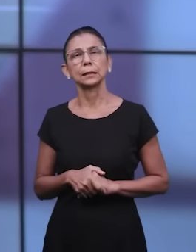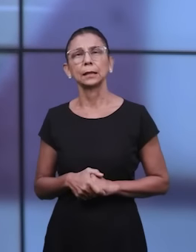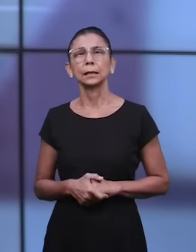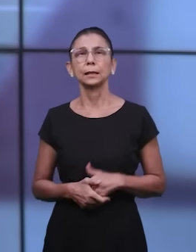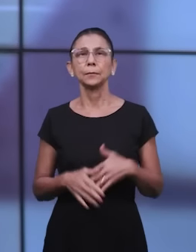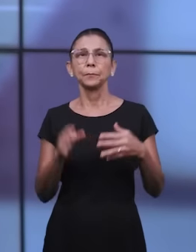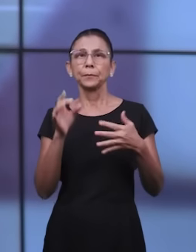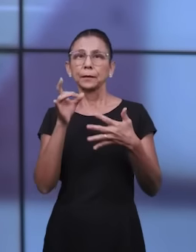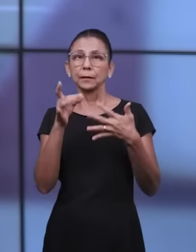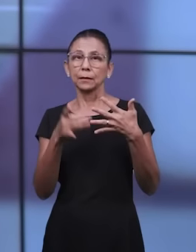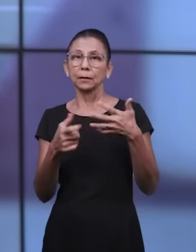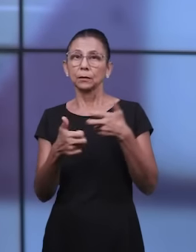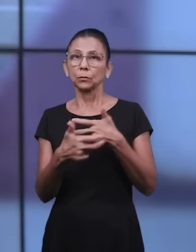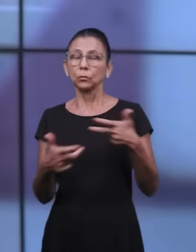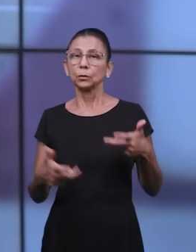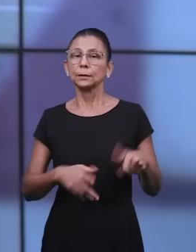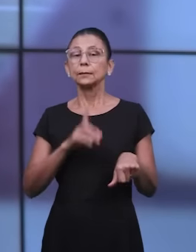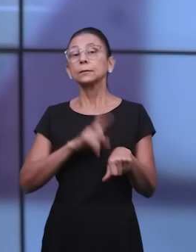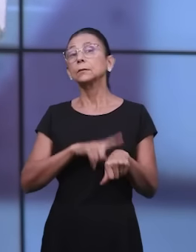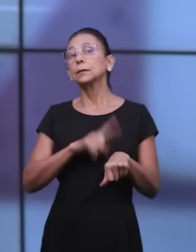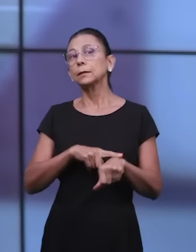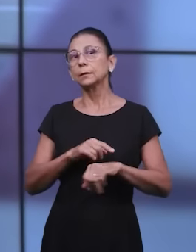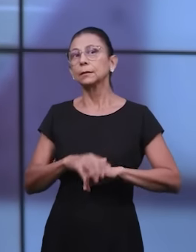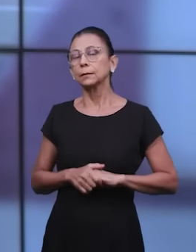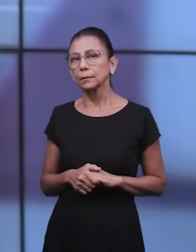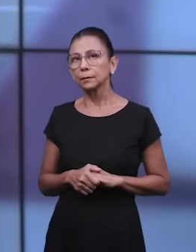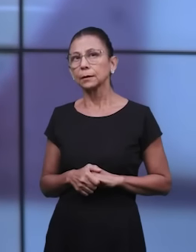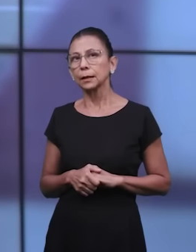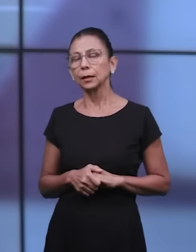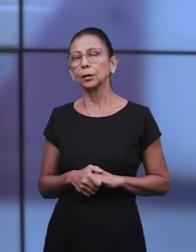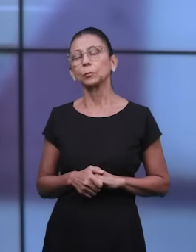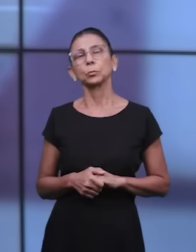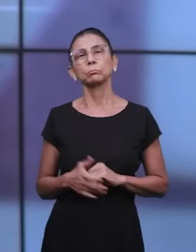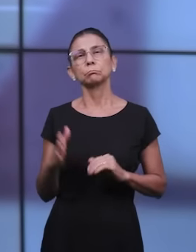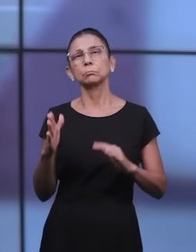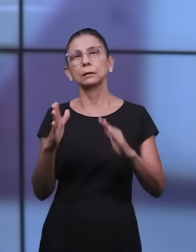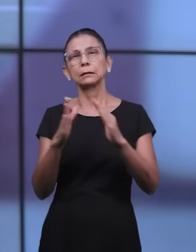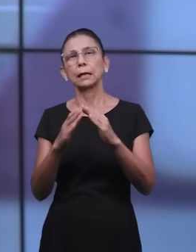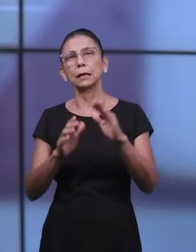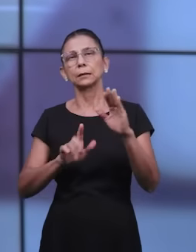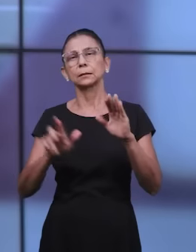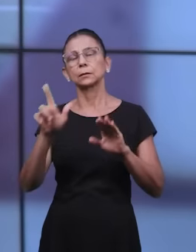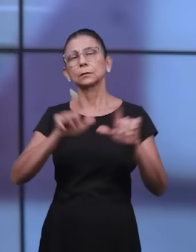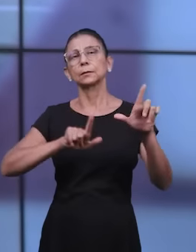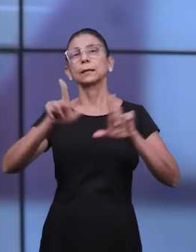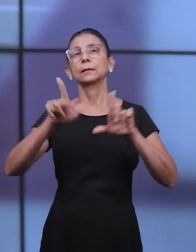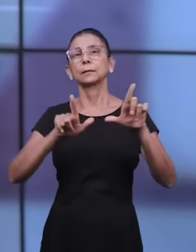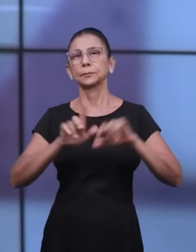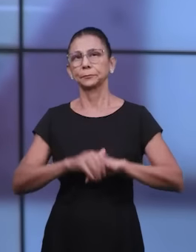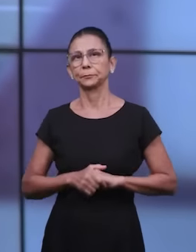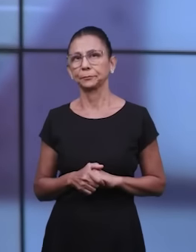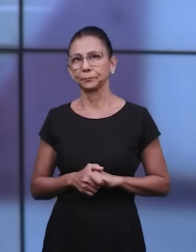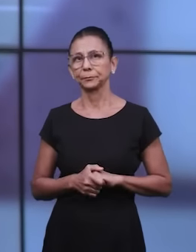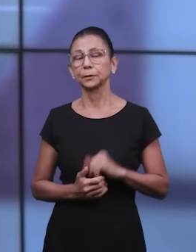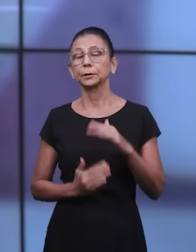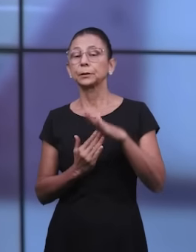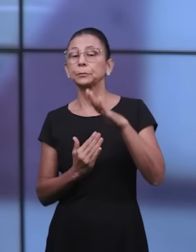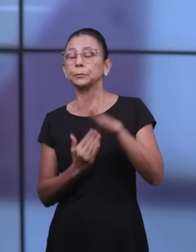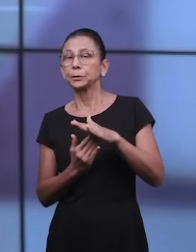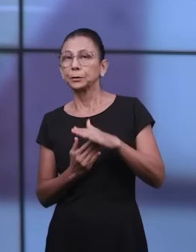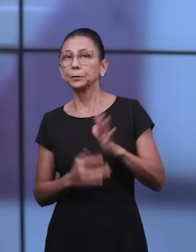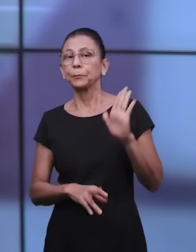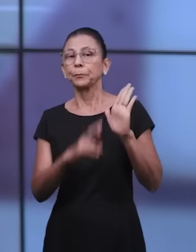tempo para cada coisa. Inclusive, o tempo diário permitido em sua casa para o uso de telas. Mostre